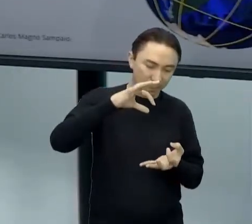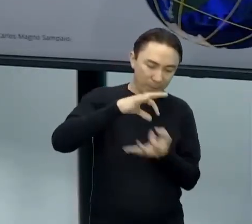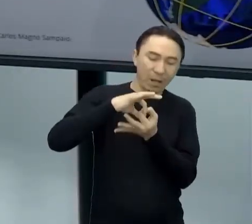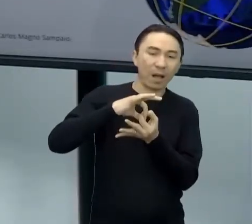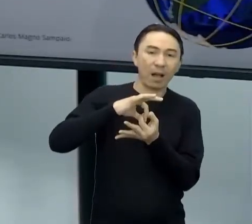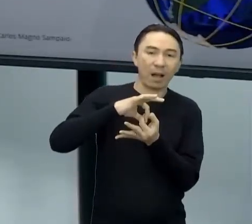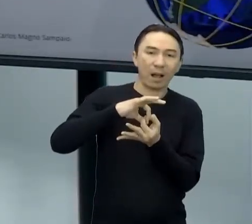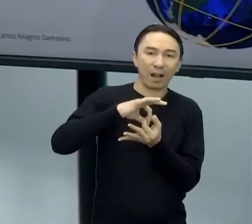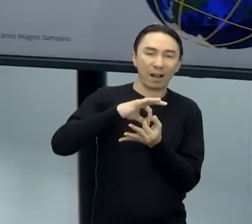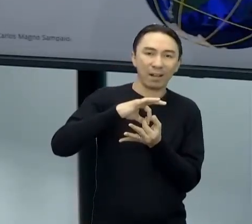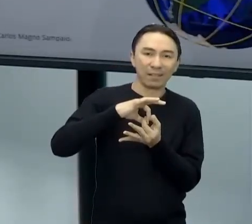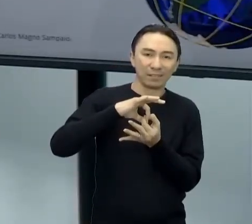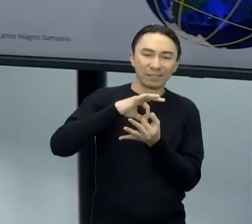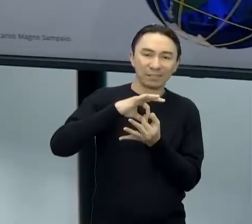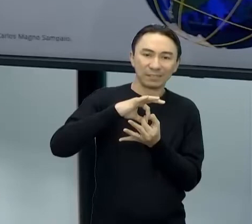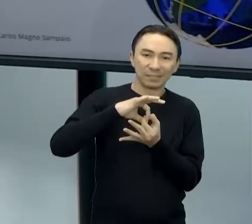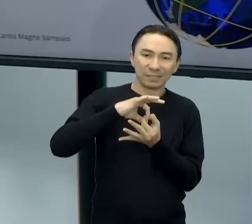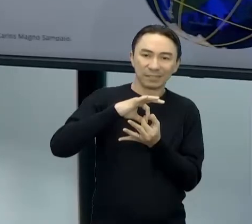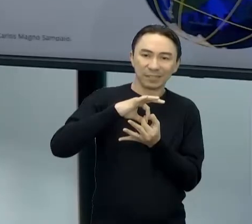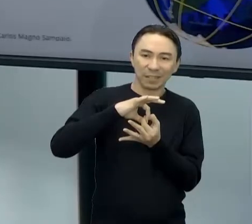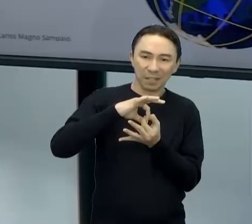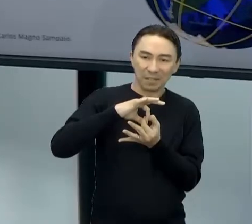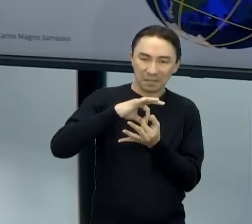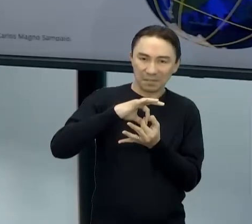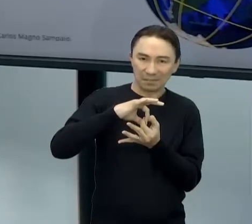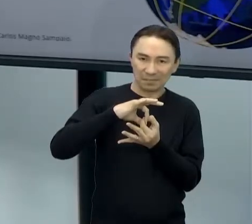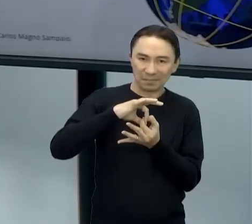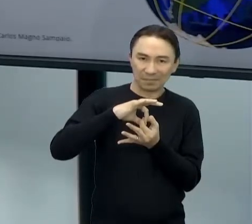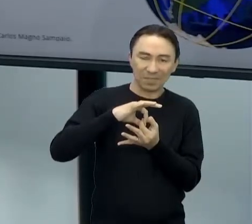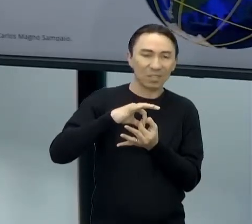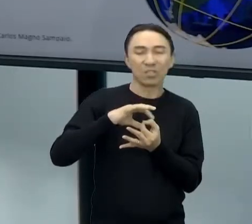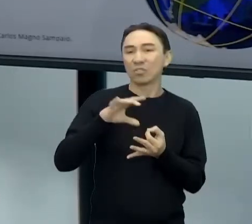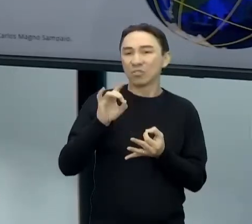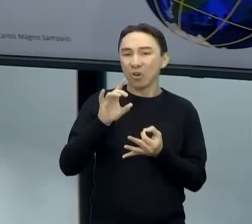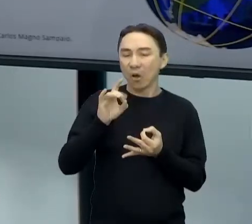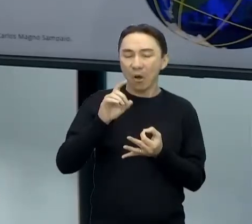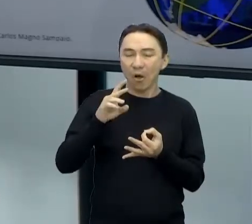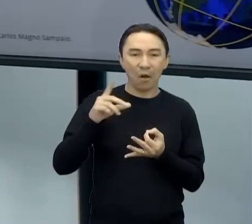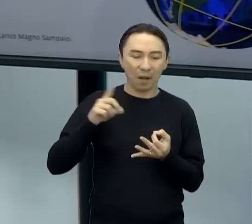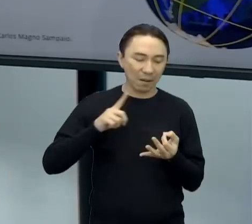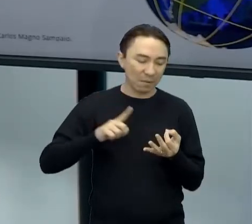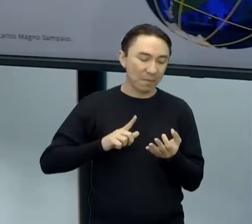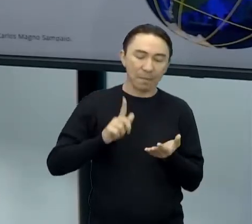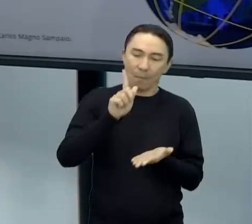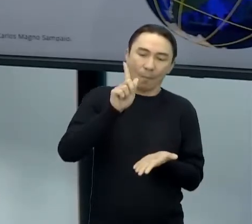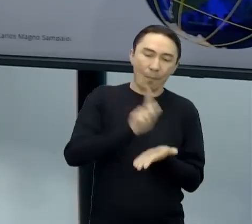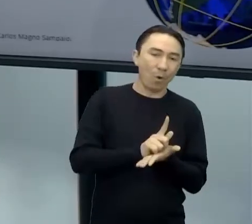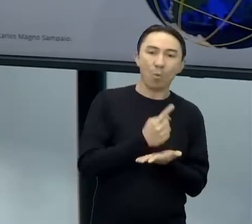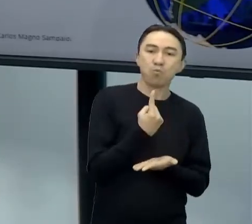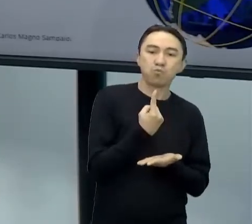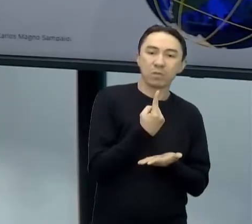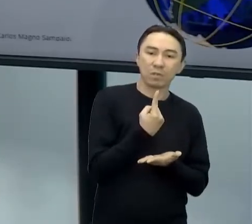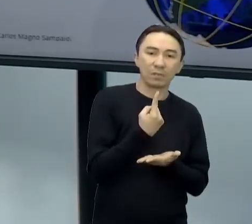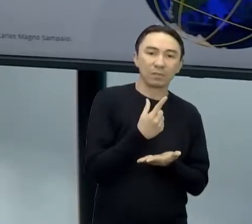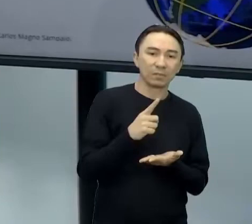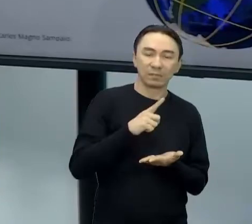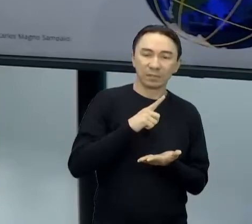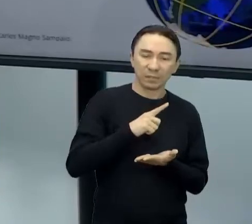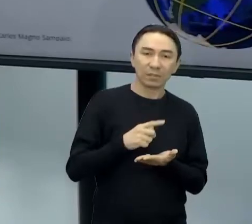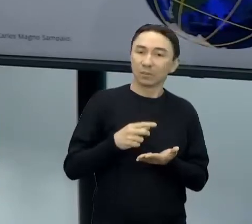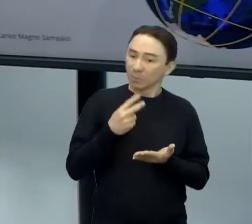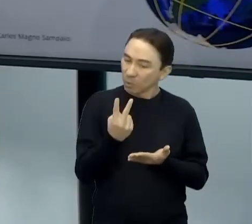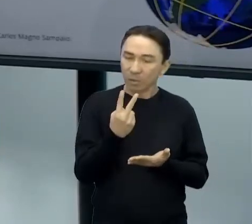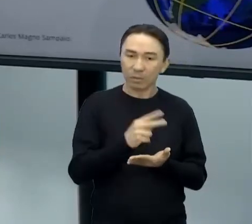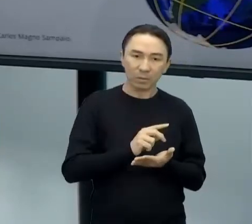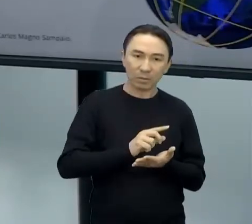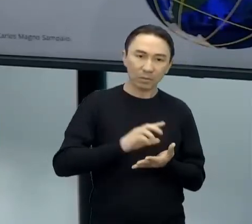a Terra. Então os dois estão sendo atraídos. Não é só uma coisa que é atraída, é ambas as